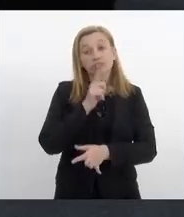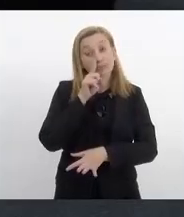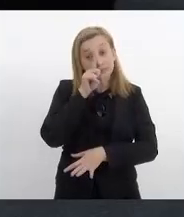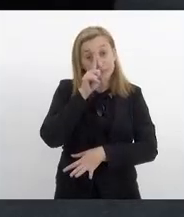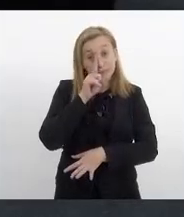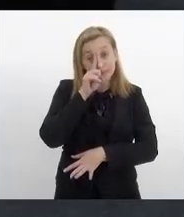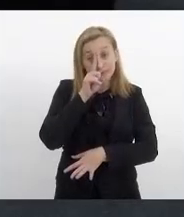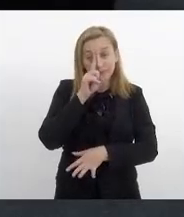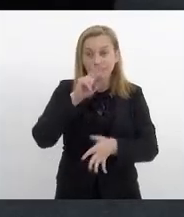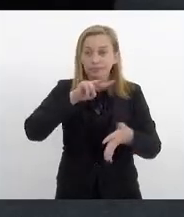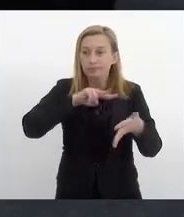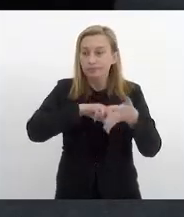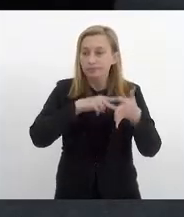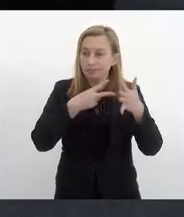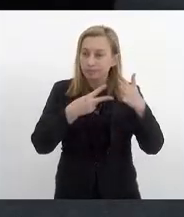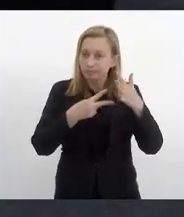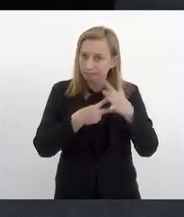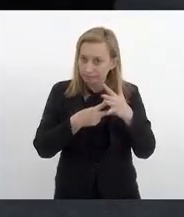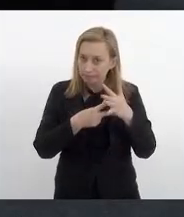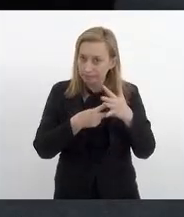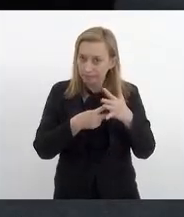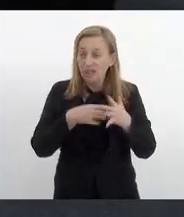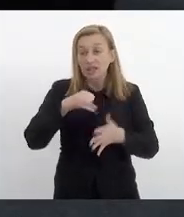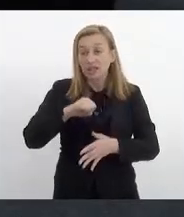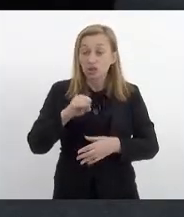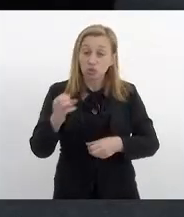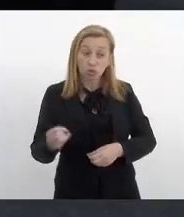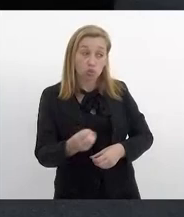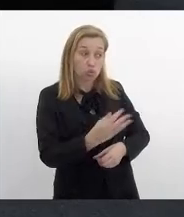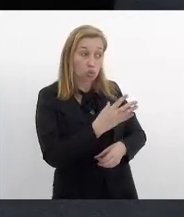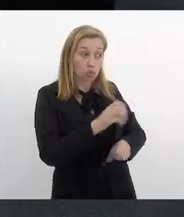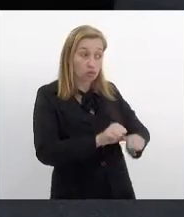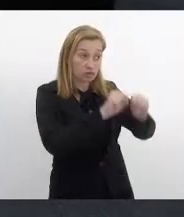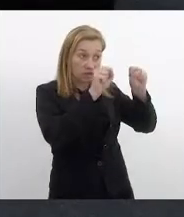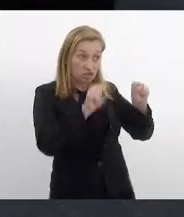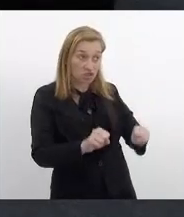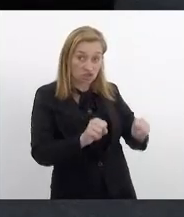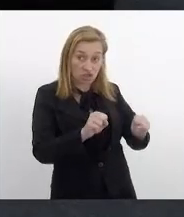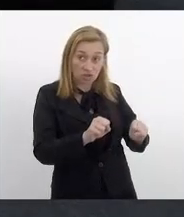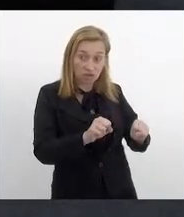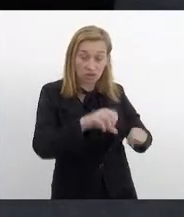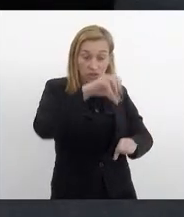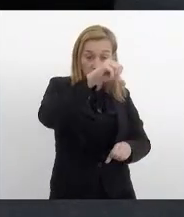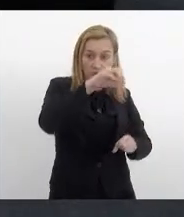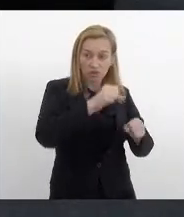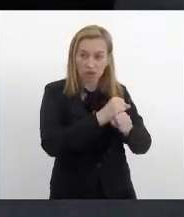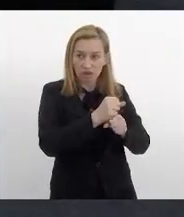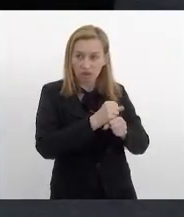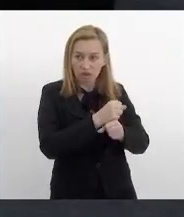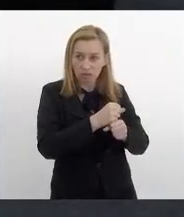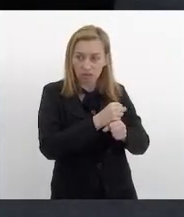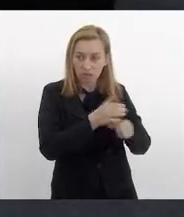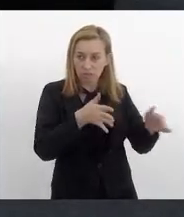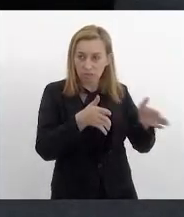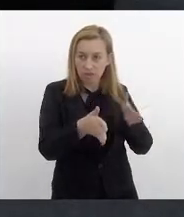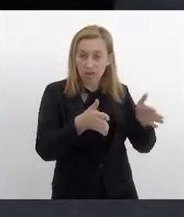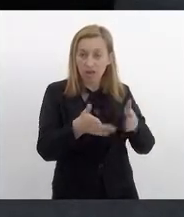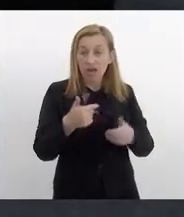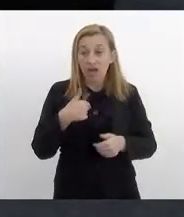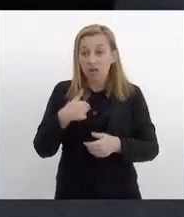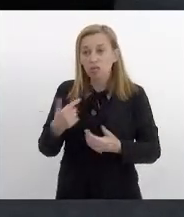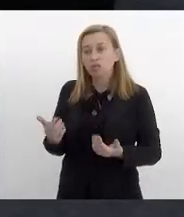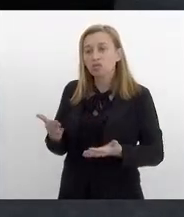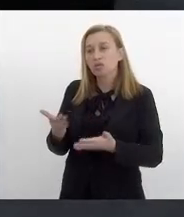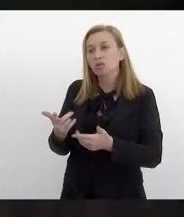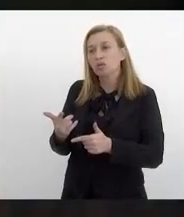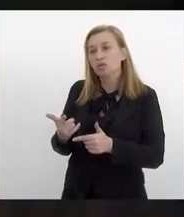a interpretação que se eu estou no novo regime, que vai durar 9 anos, eu estou em calamidade financeira. Claro